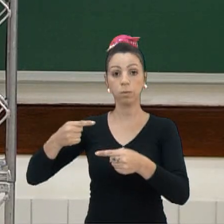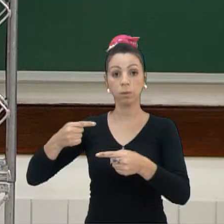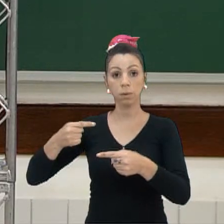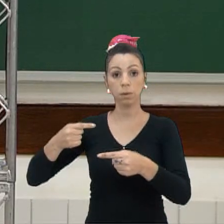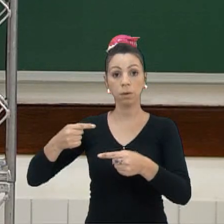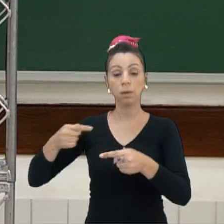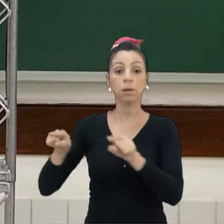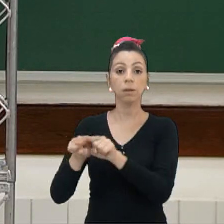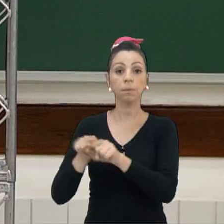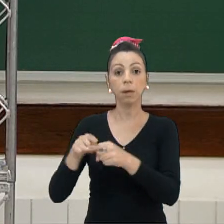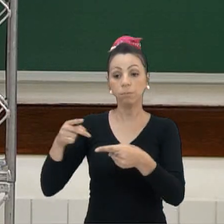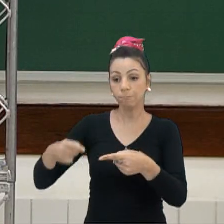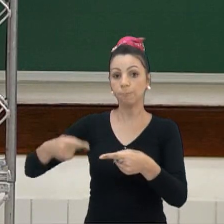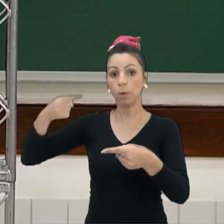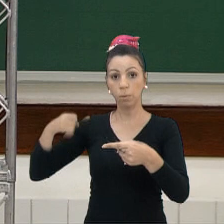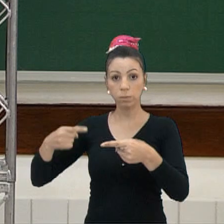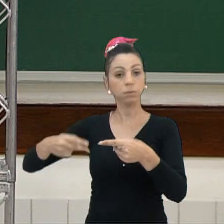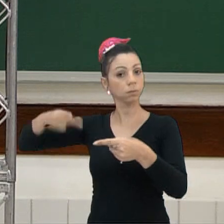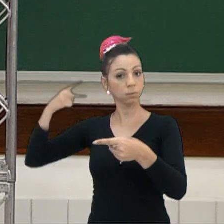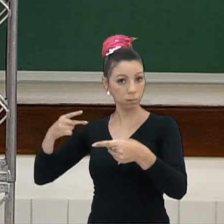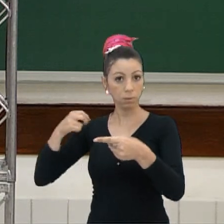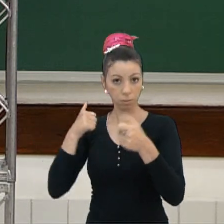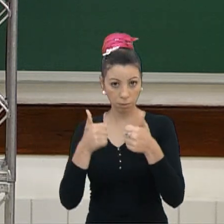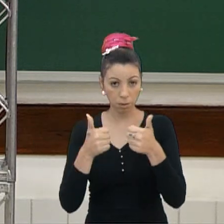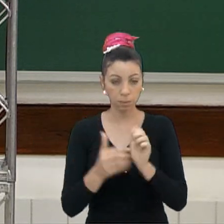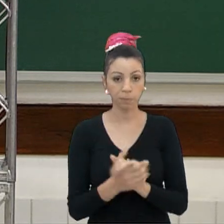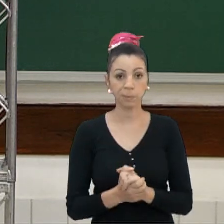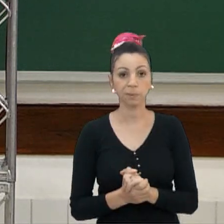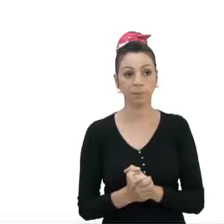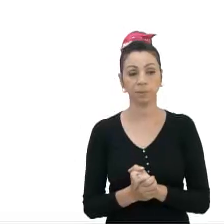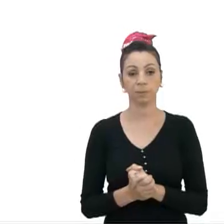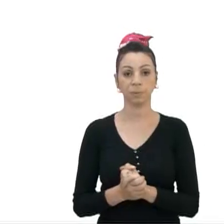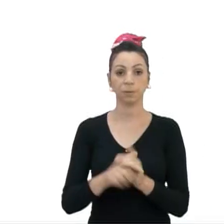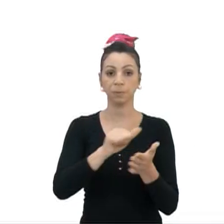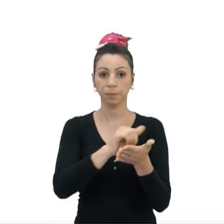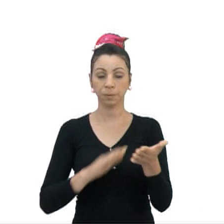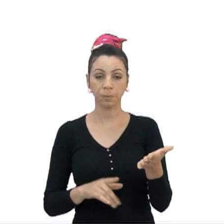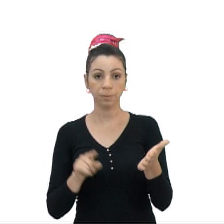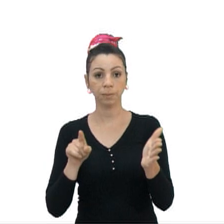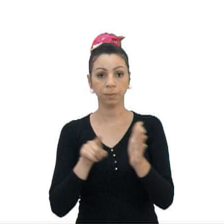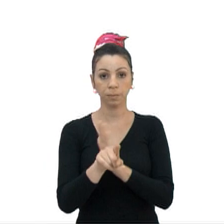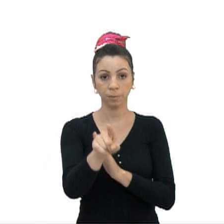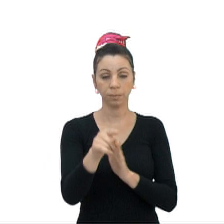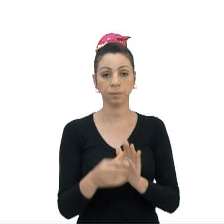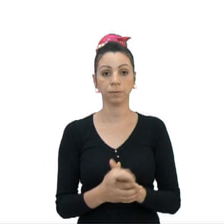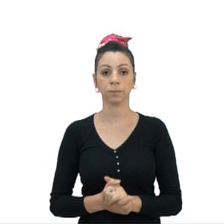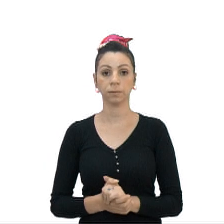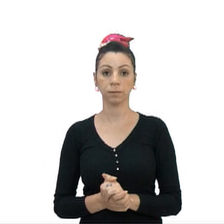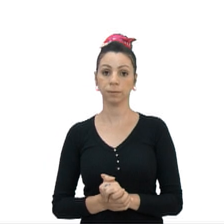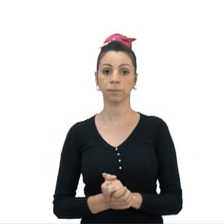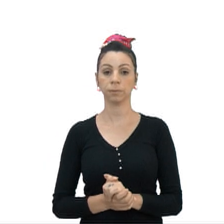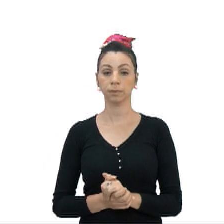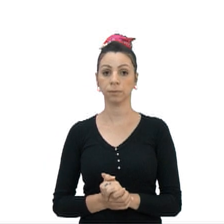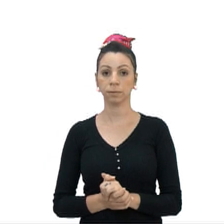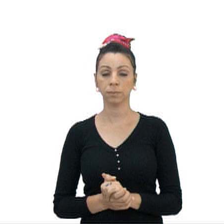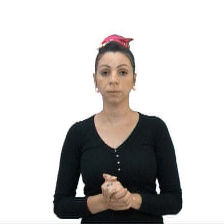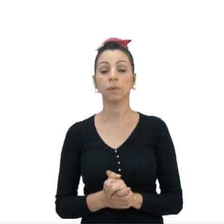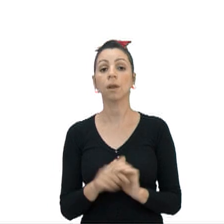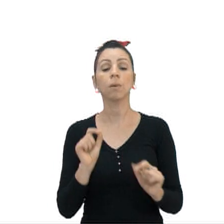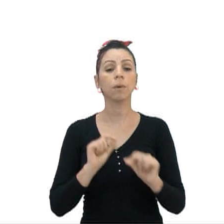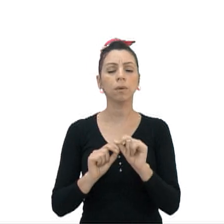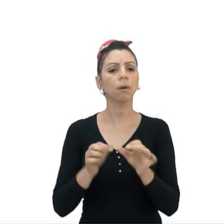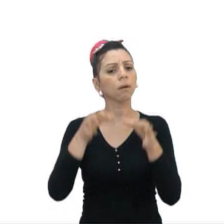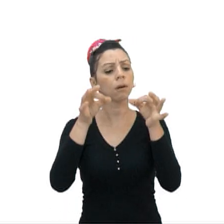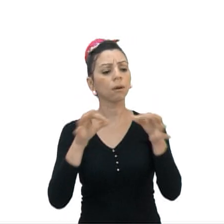lá no modo indicativo, ok? Muito bem. Um quiz para vocês. Está correta a correlação verbal. Como